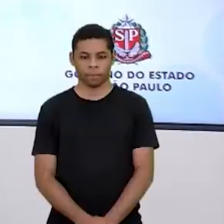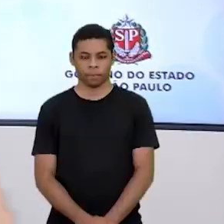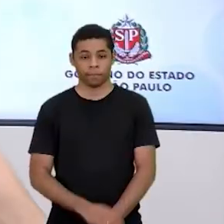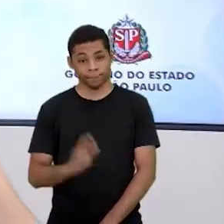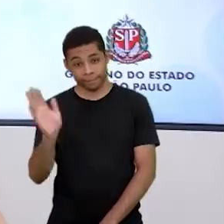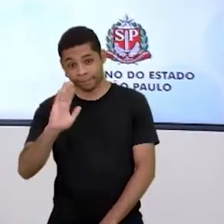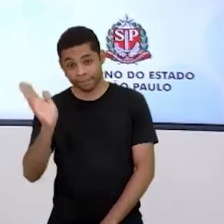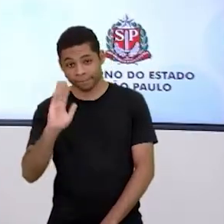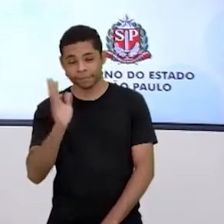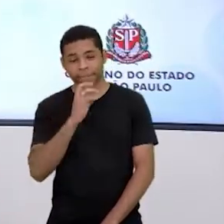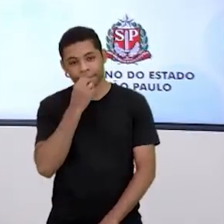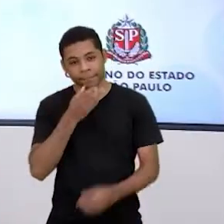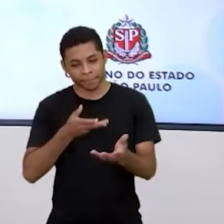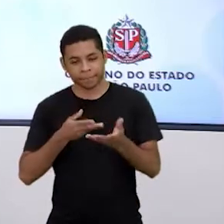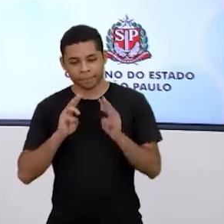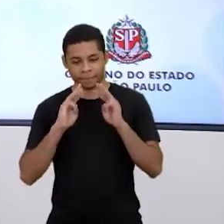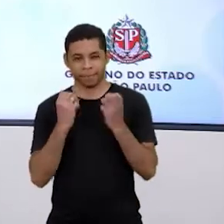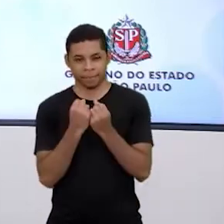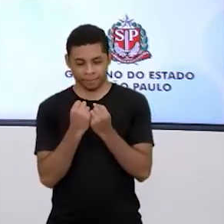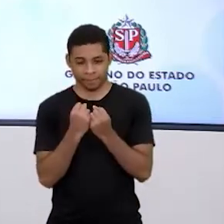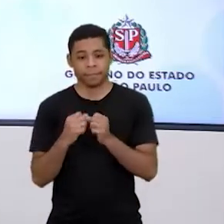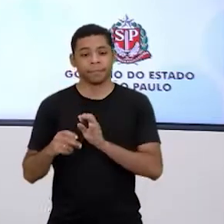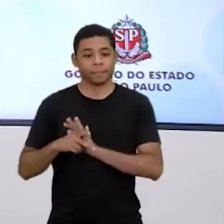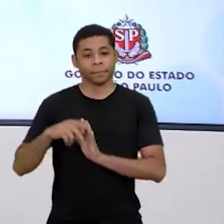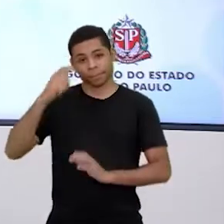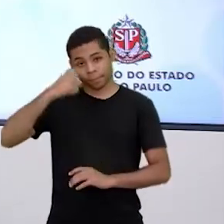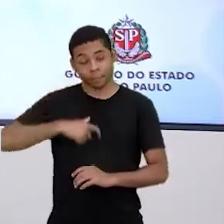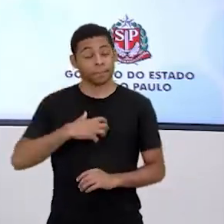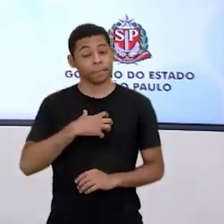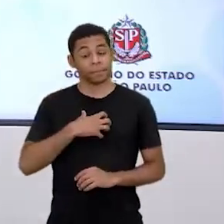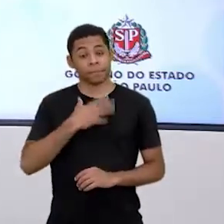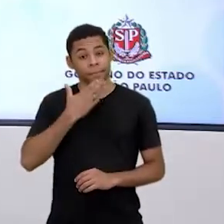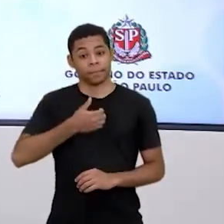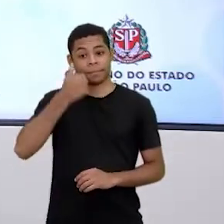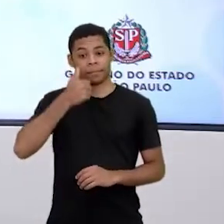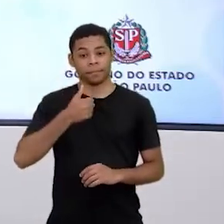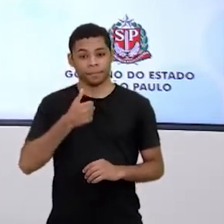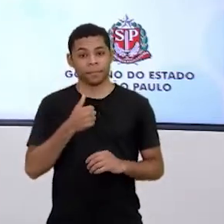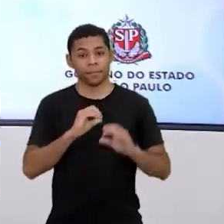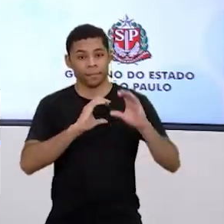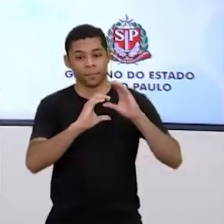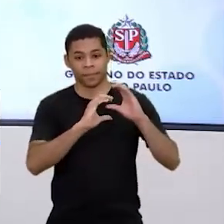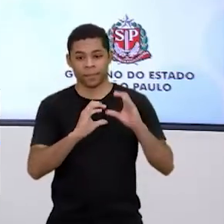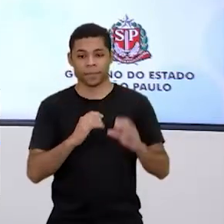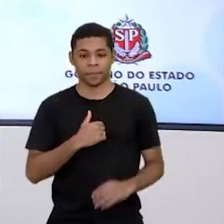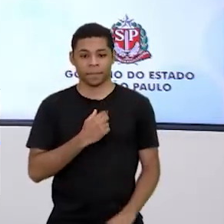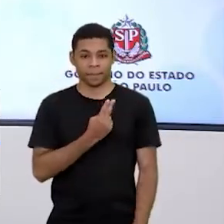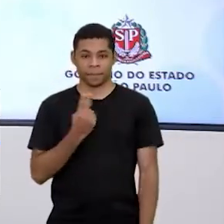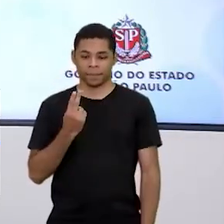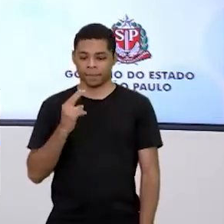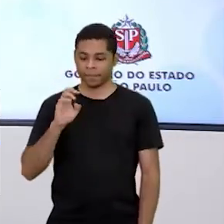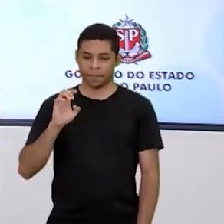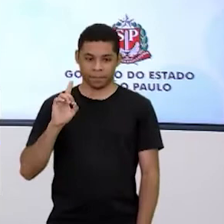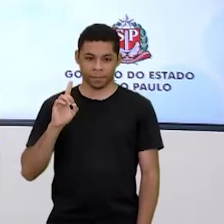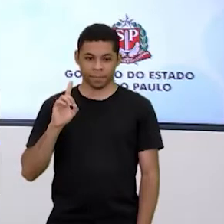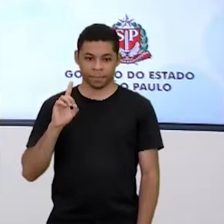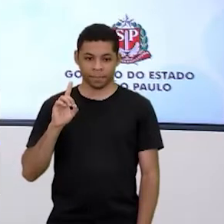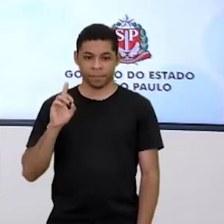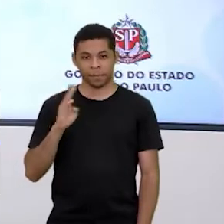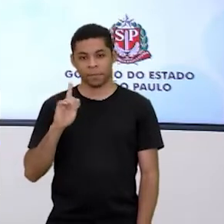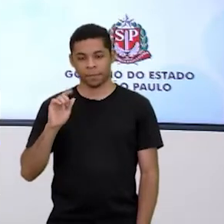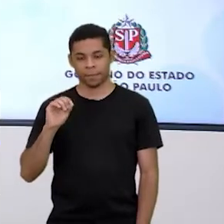Olá, bem-vindos ao workshop de técnicas de comunicação. Meu nome é Ed. Hoje a gente vai